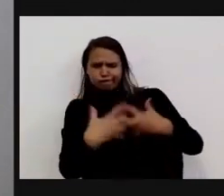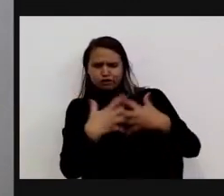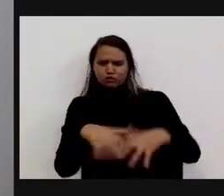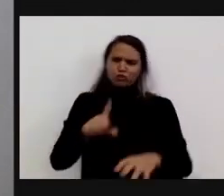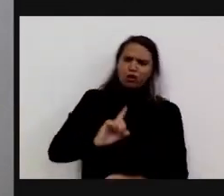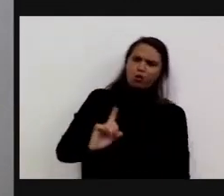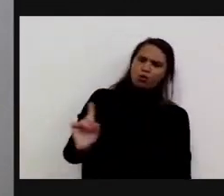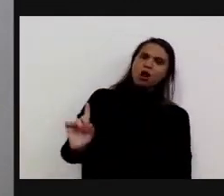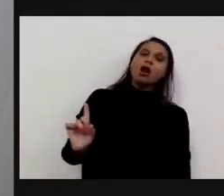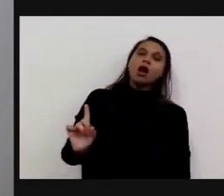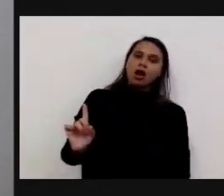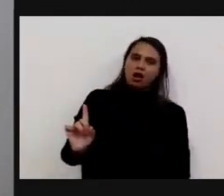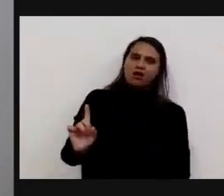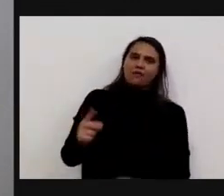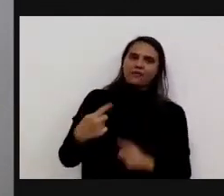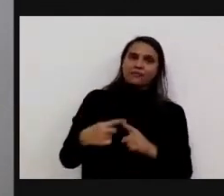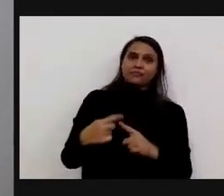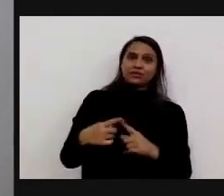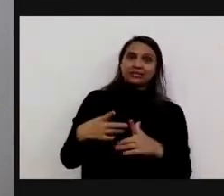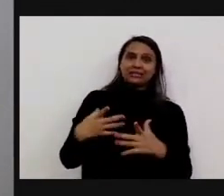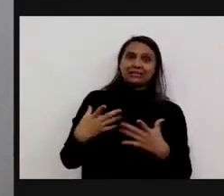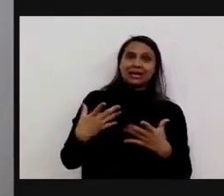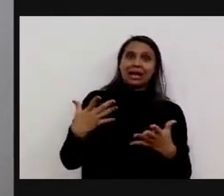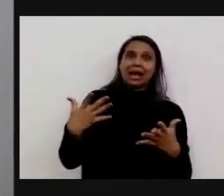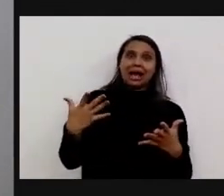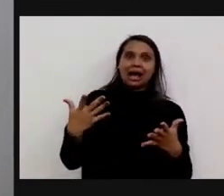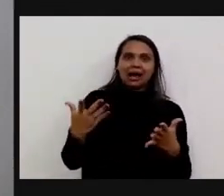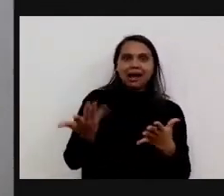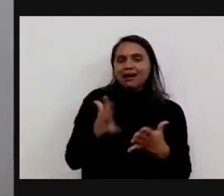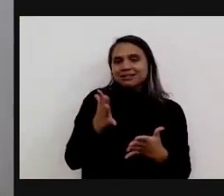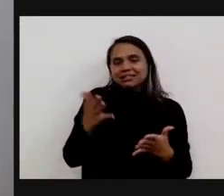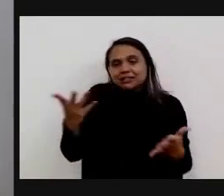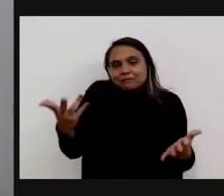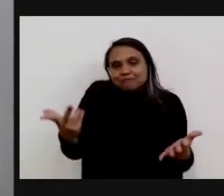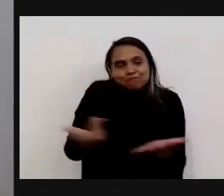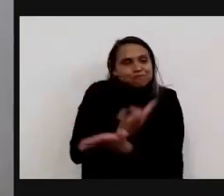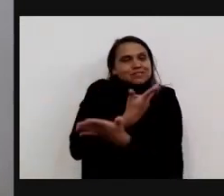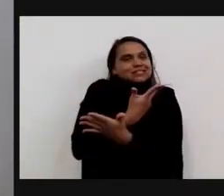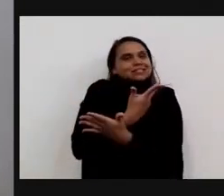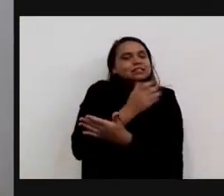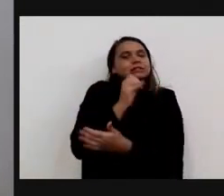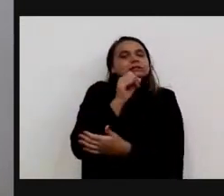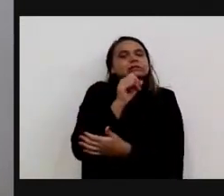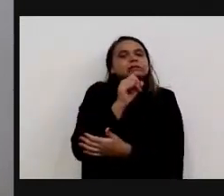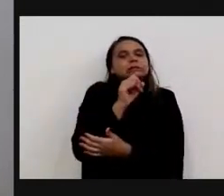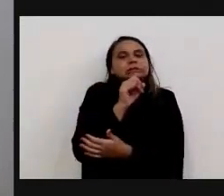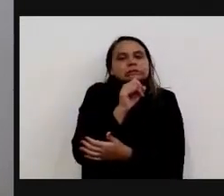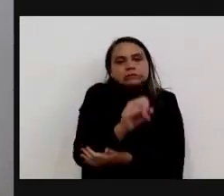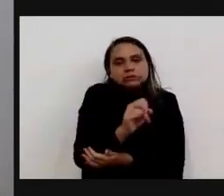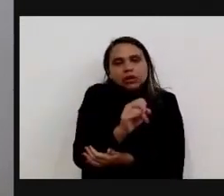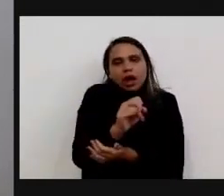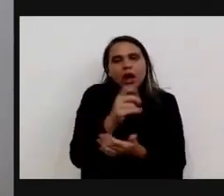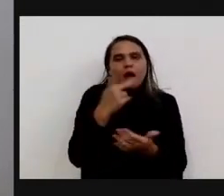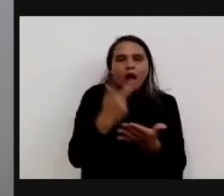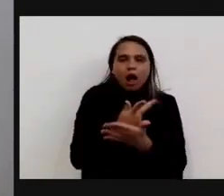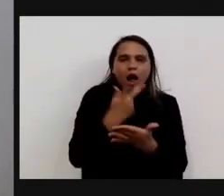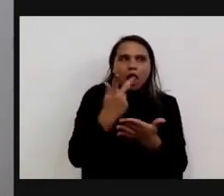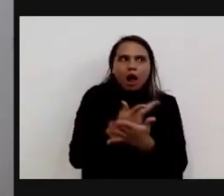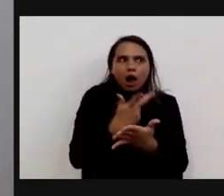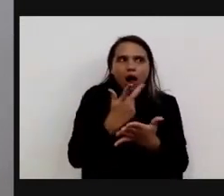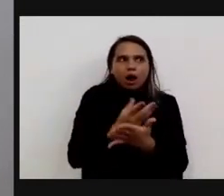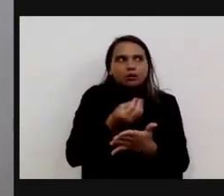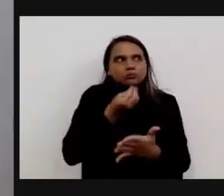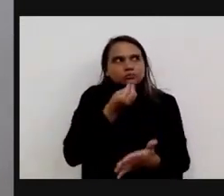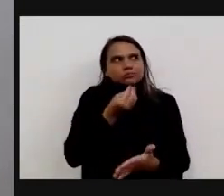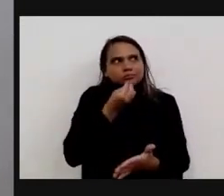um pouco frustrante gente porque muita coisa que a gente testa dá errado Mas se a gente não testar várias coisas até chegar numa